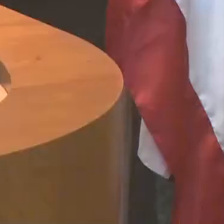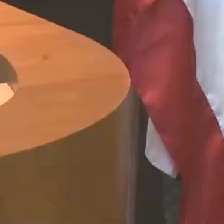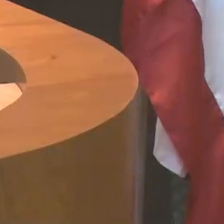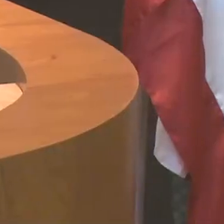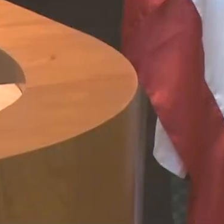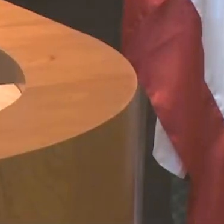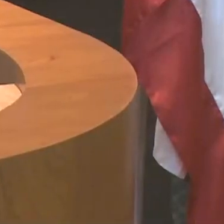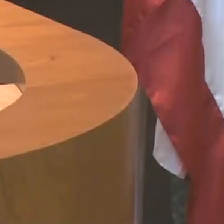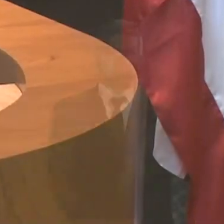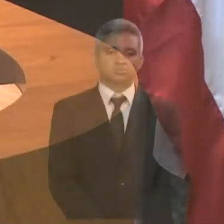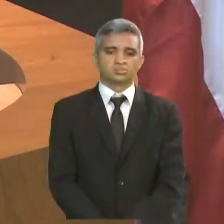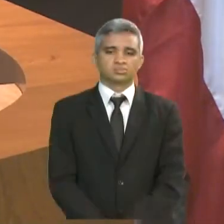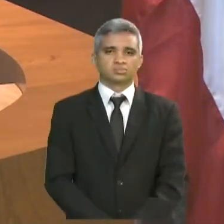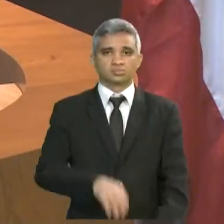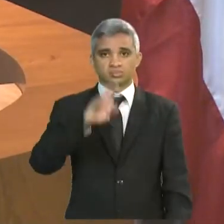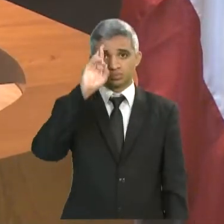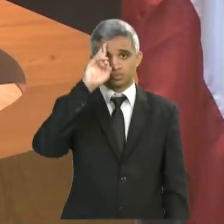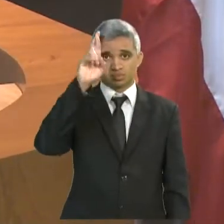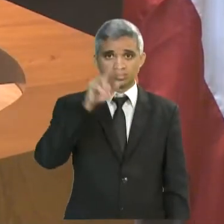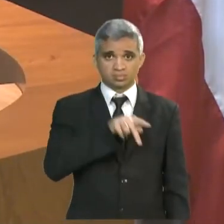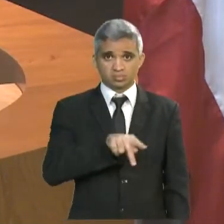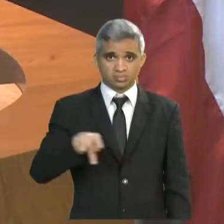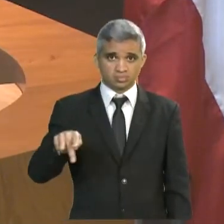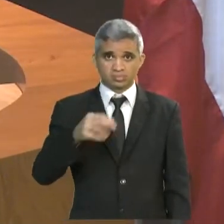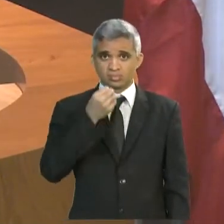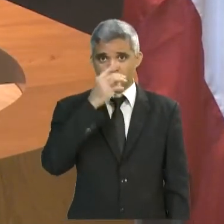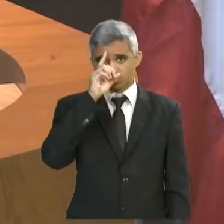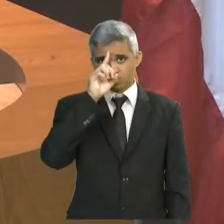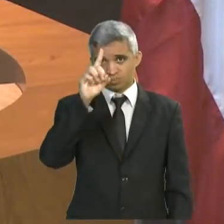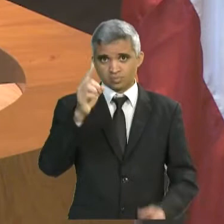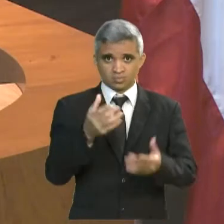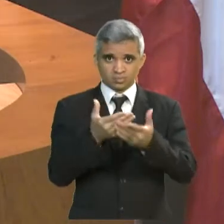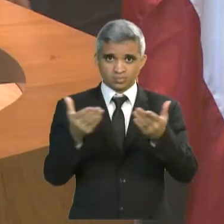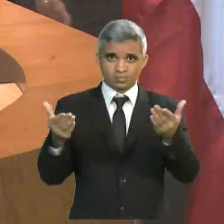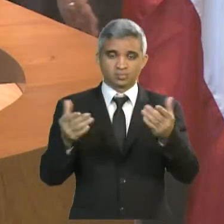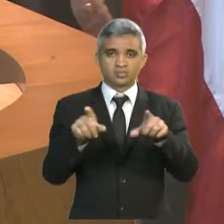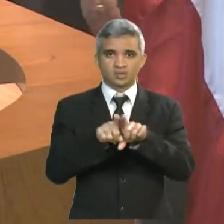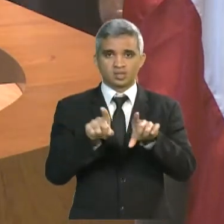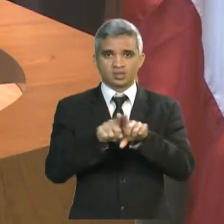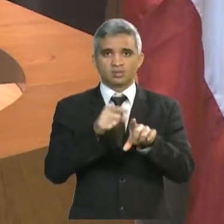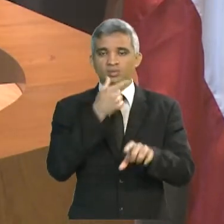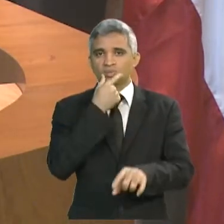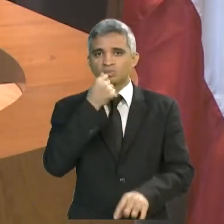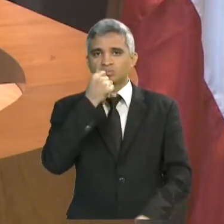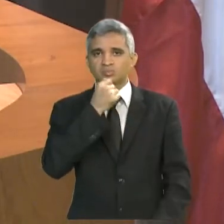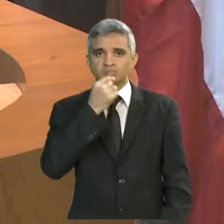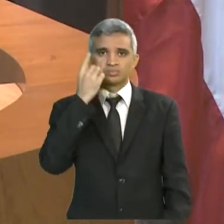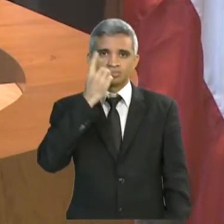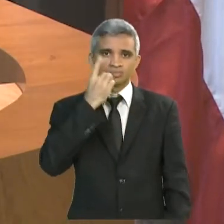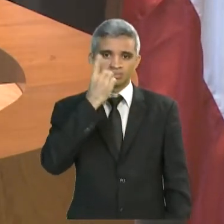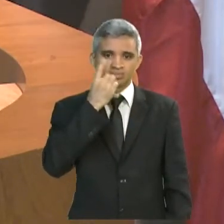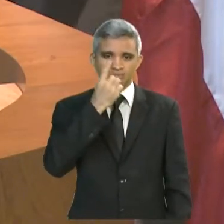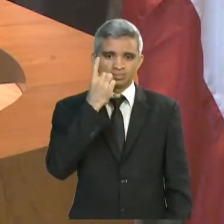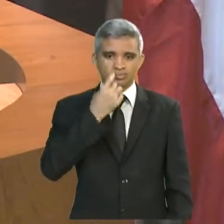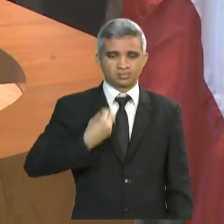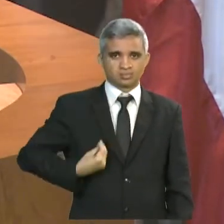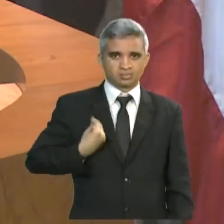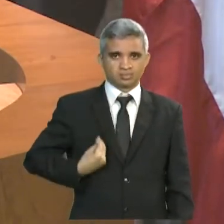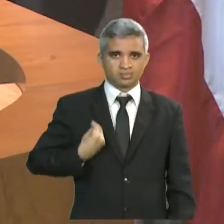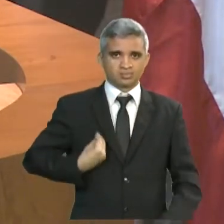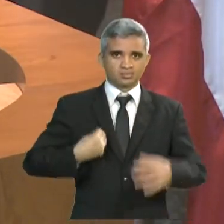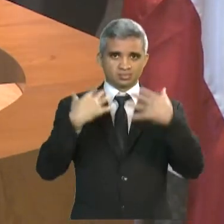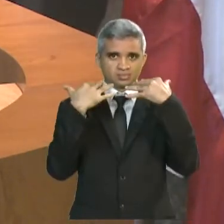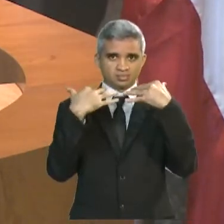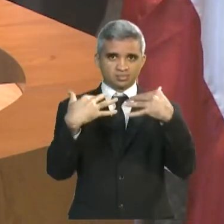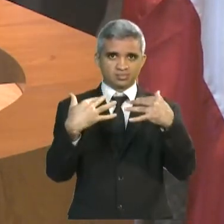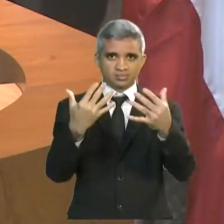Senhor presidente, bom dia. Bom dia aos senhores deputados presentes à mesa, deputados e deputadas presentes em